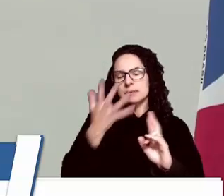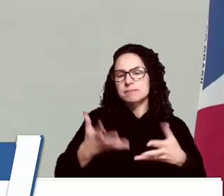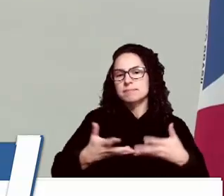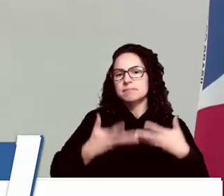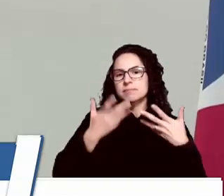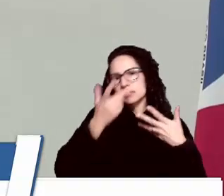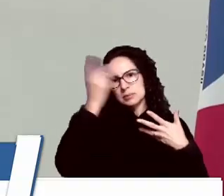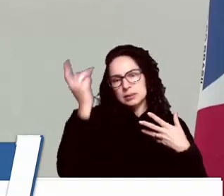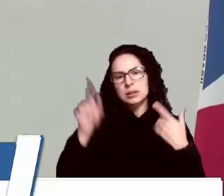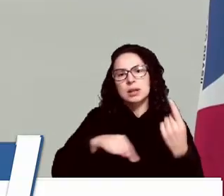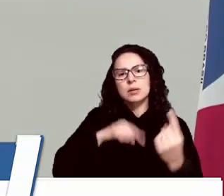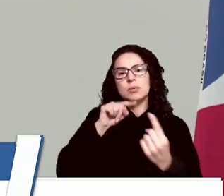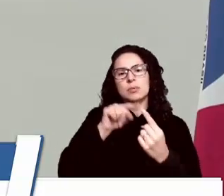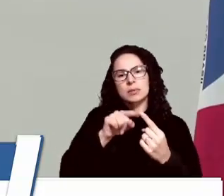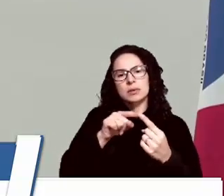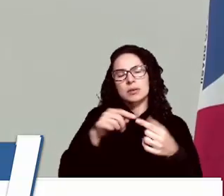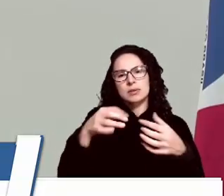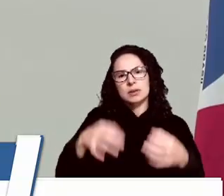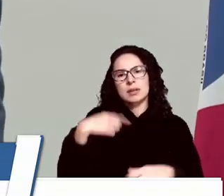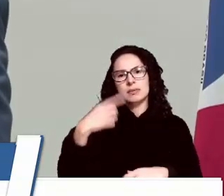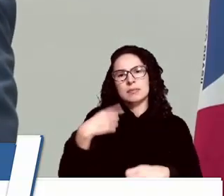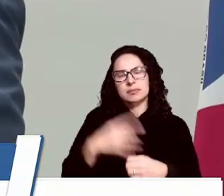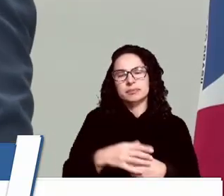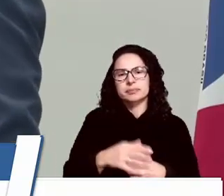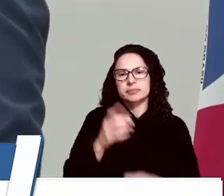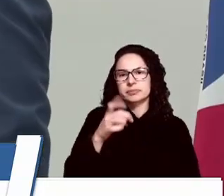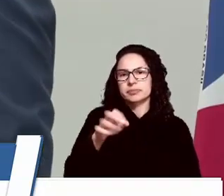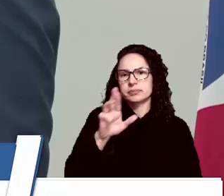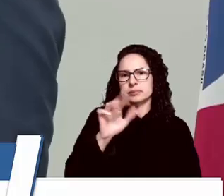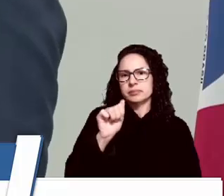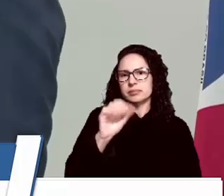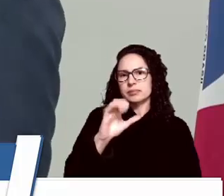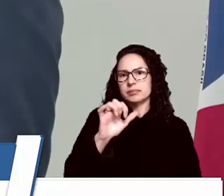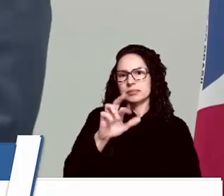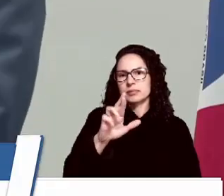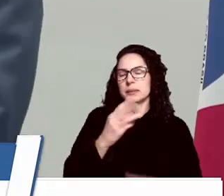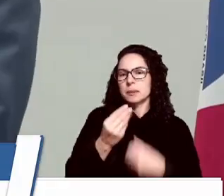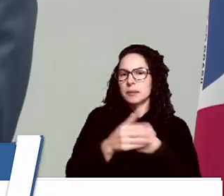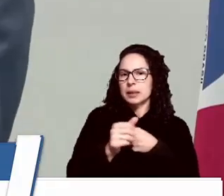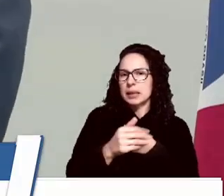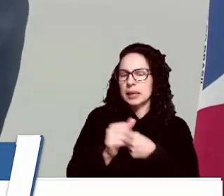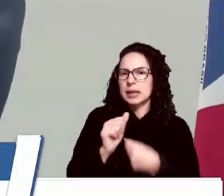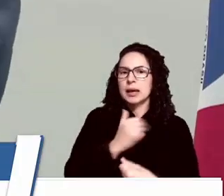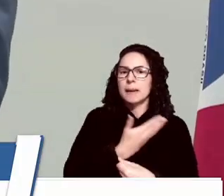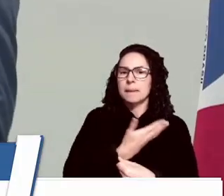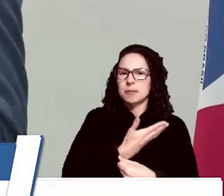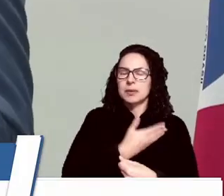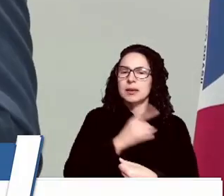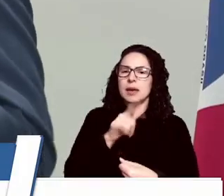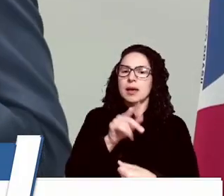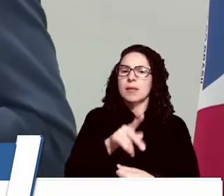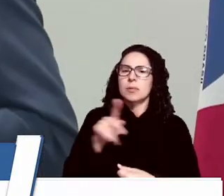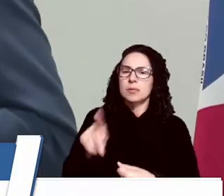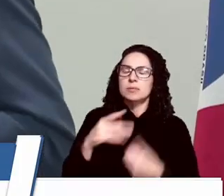almejam seguir a carreira jurídica. O Dr. Assir, além de ser uma pessoa muito querida, muito amiga, ele é um professor exemplar.